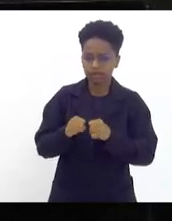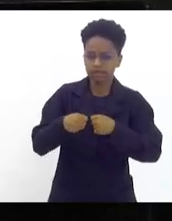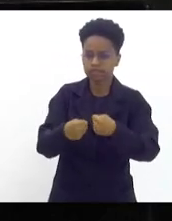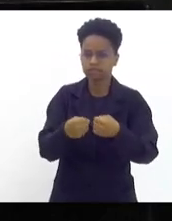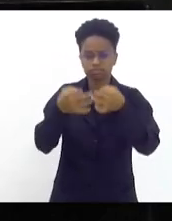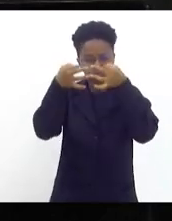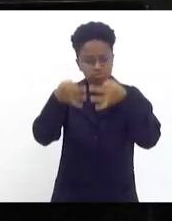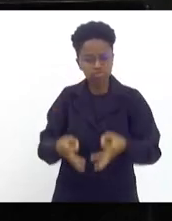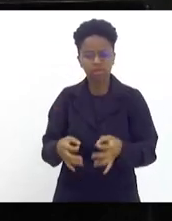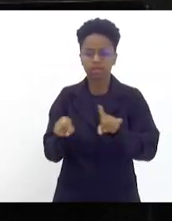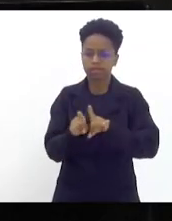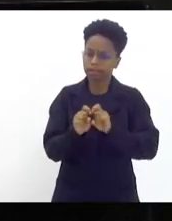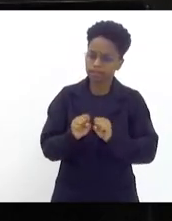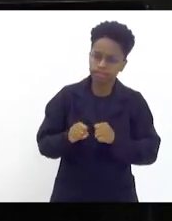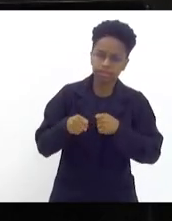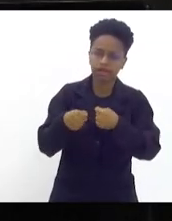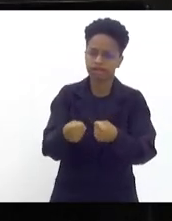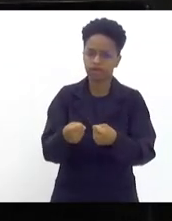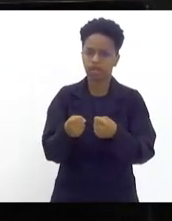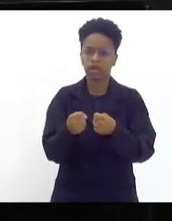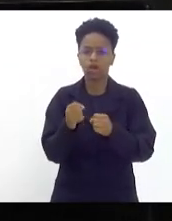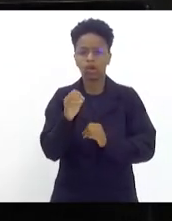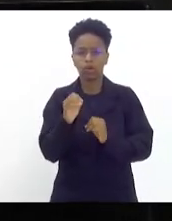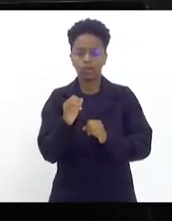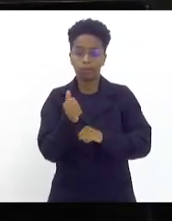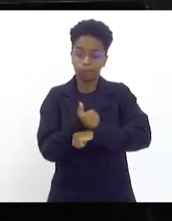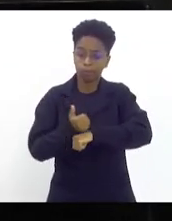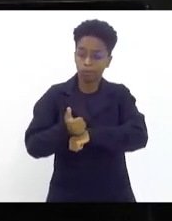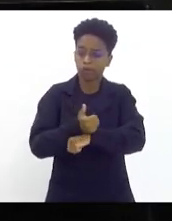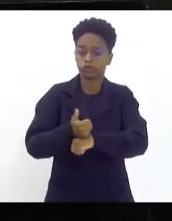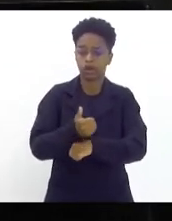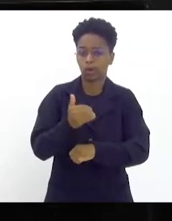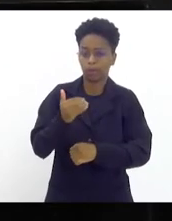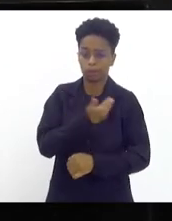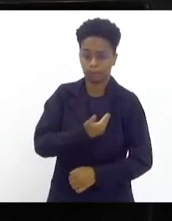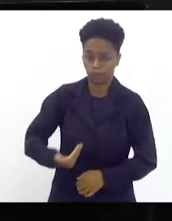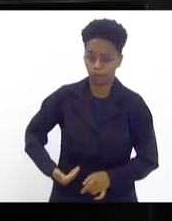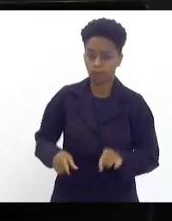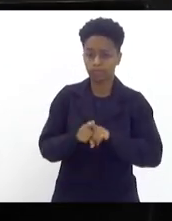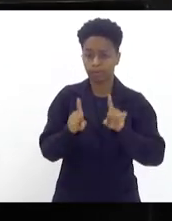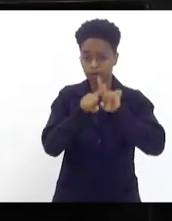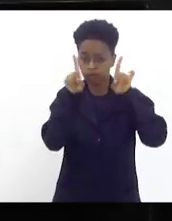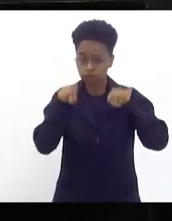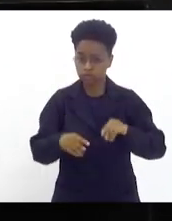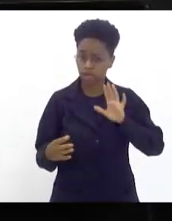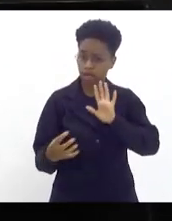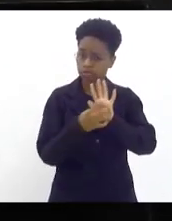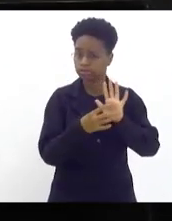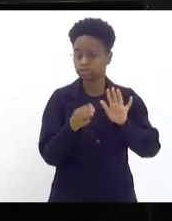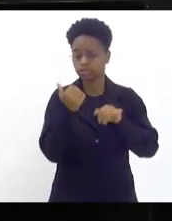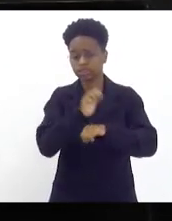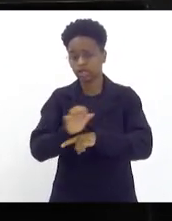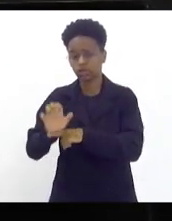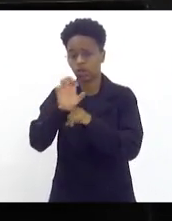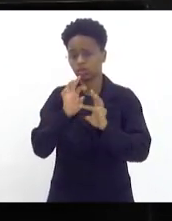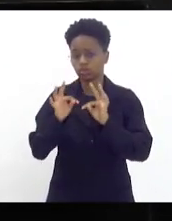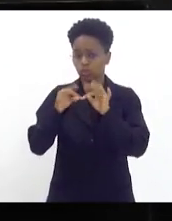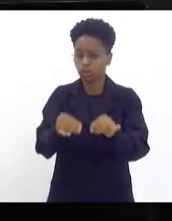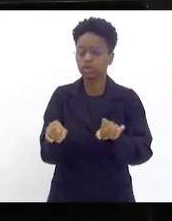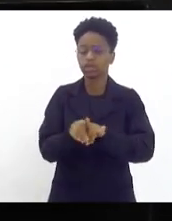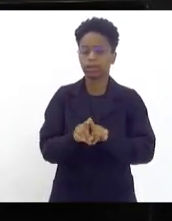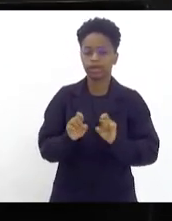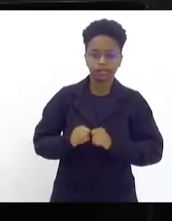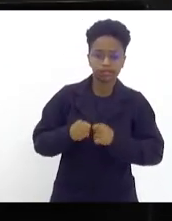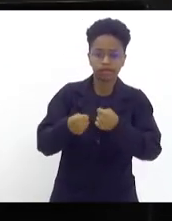integralidade na defesa das carreiras públicas na defesa dos Servidores estaduais todos e na defesa dos